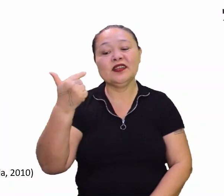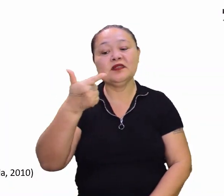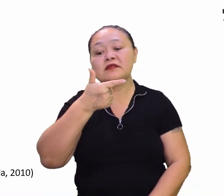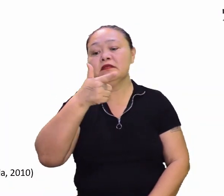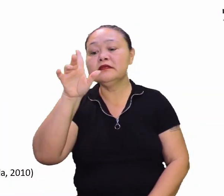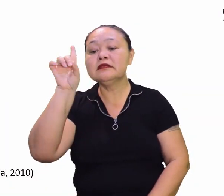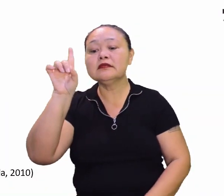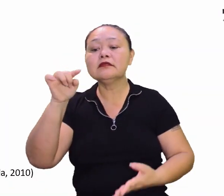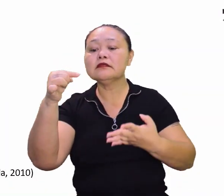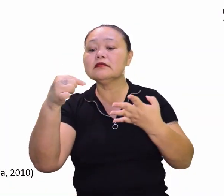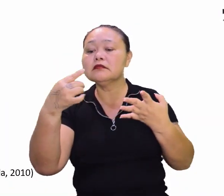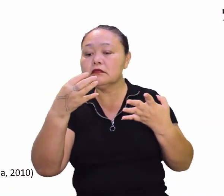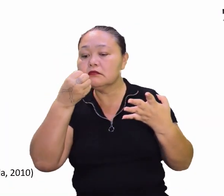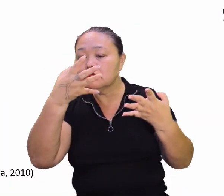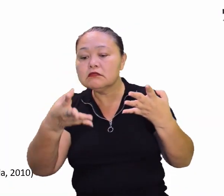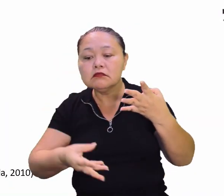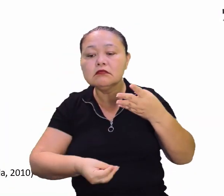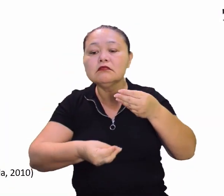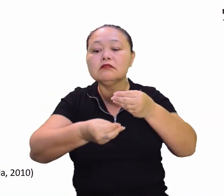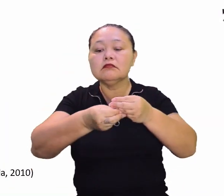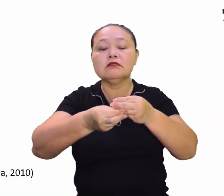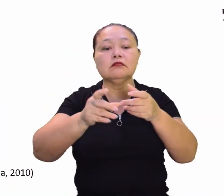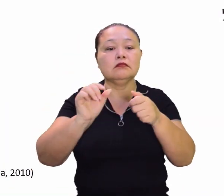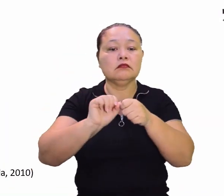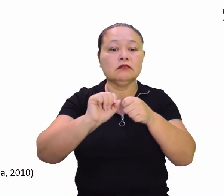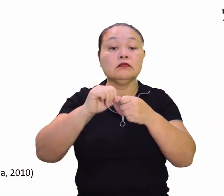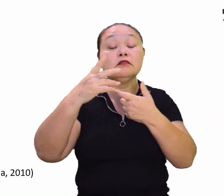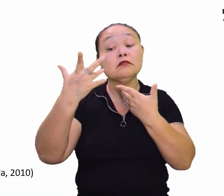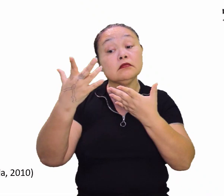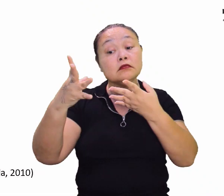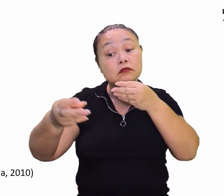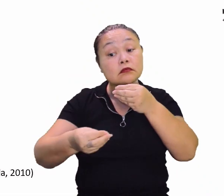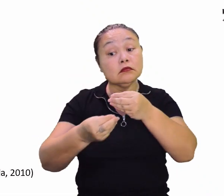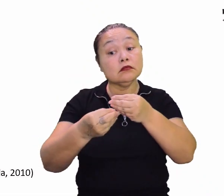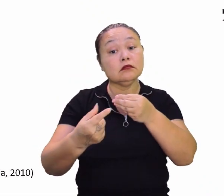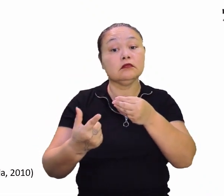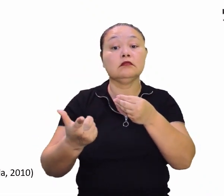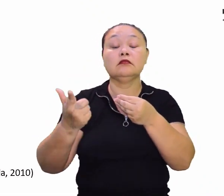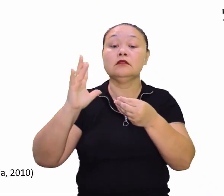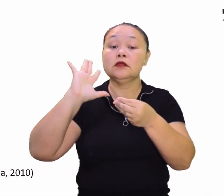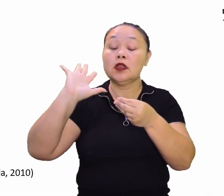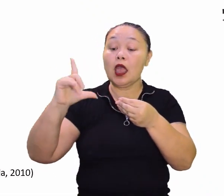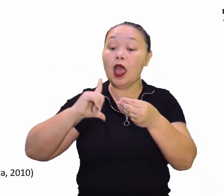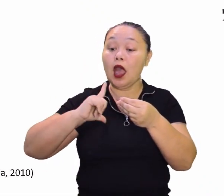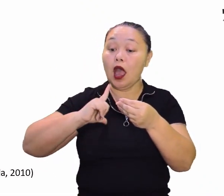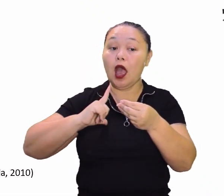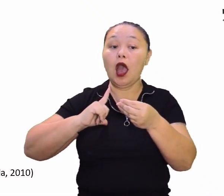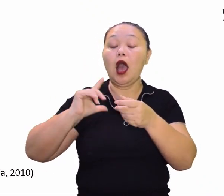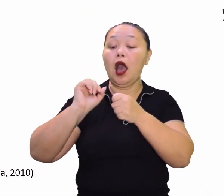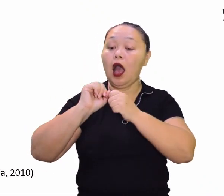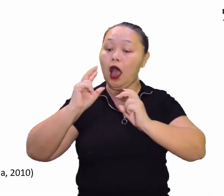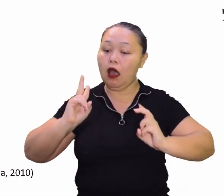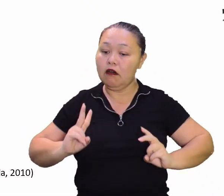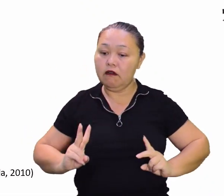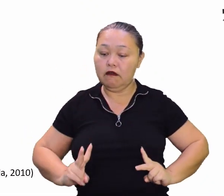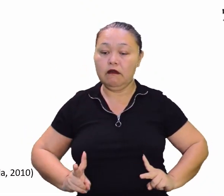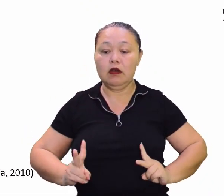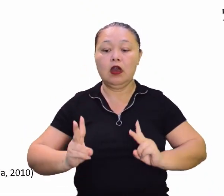Outras vantagens. Adoção de valores japoneses, como